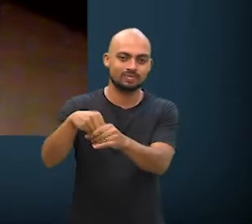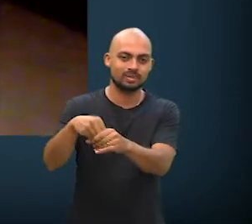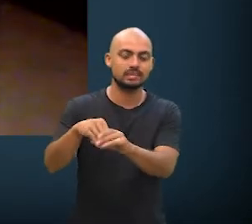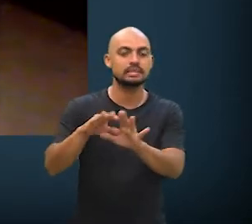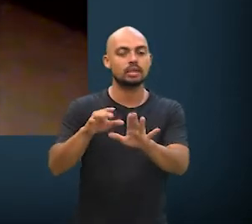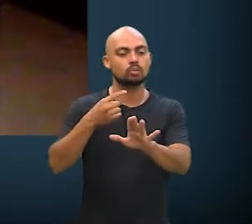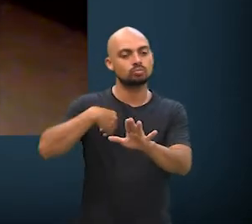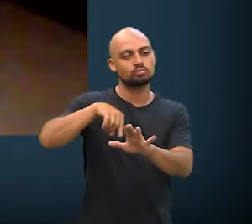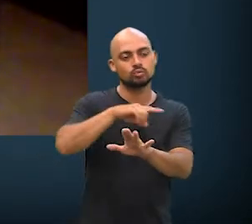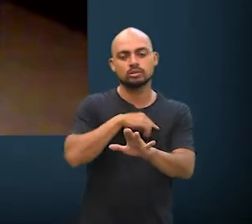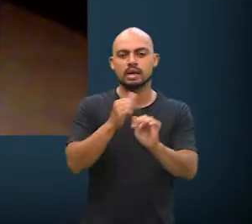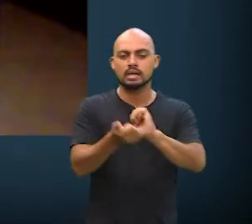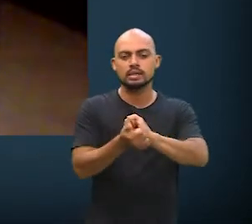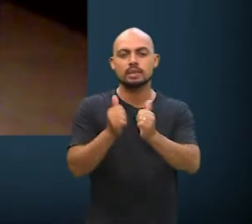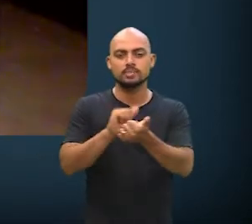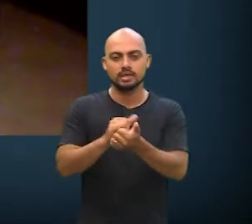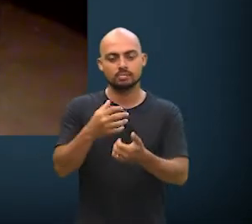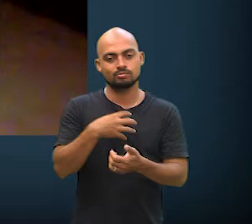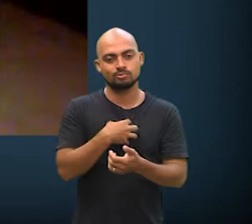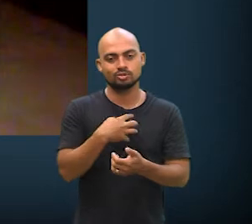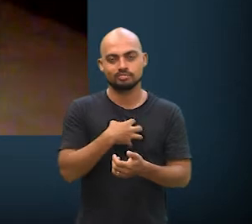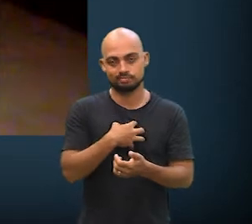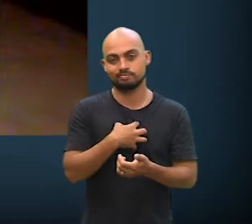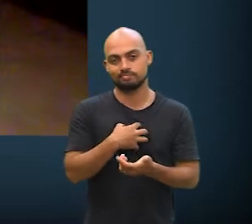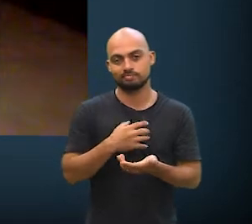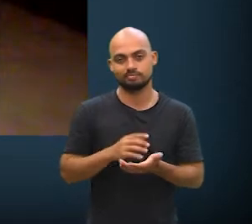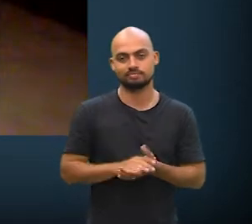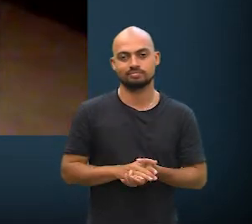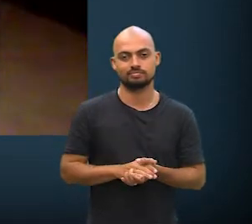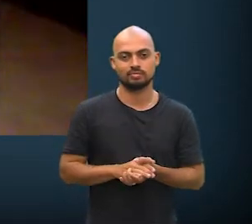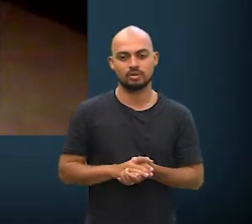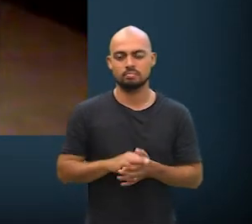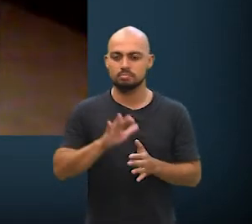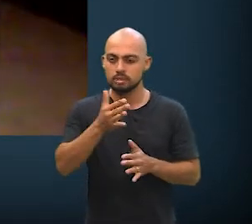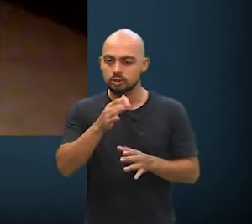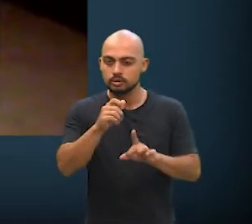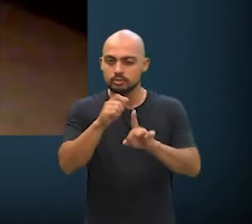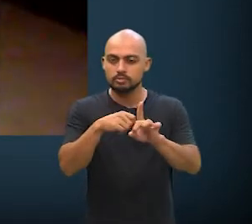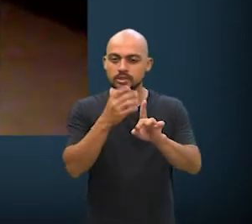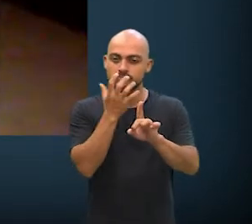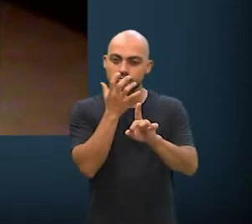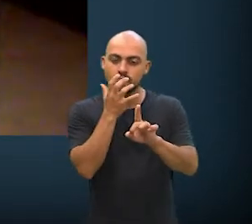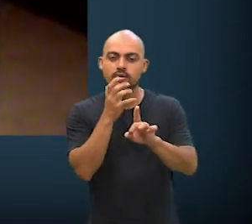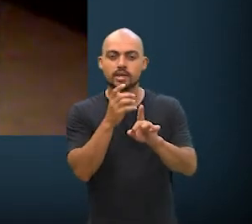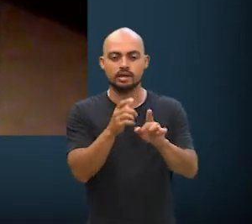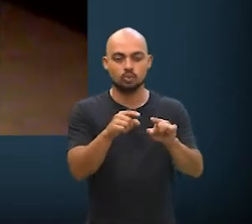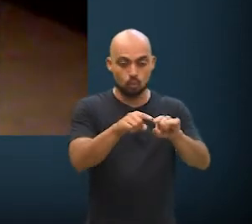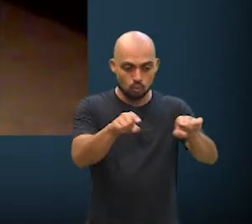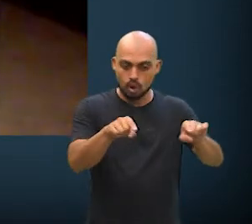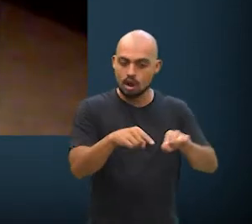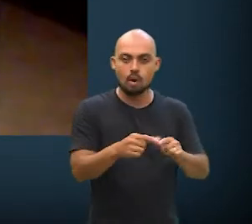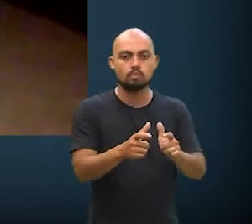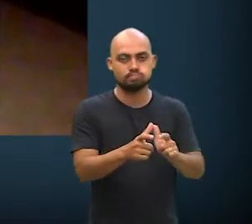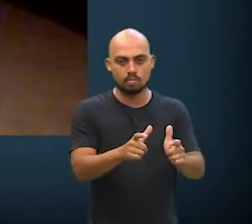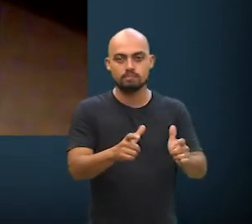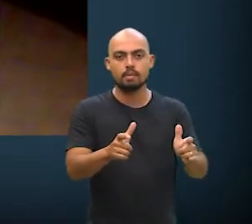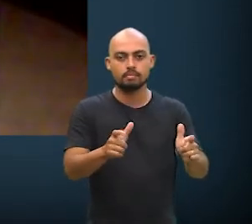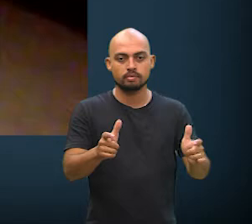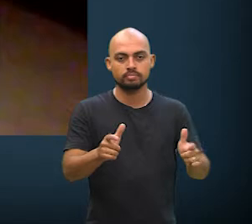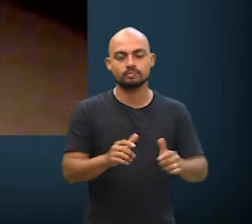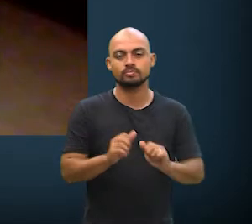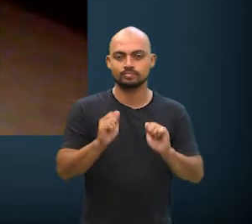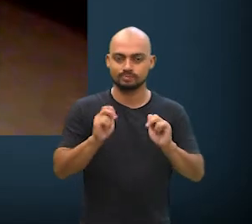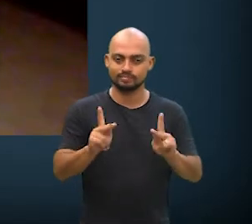vamos realocando até vir com a expansão maior, que aí lá para meados de fevereiro o espaço já está maior e tudo mais. Mas é tudo isso,